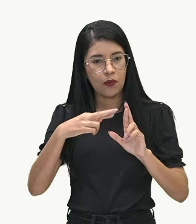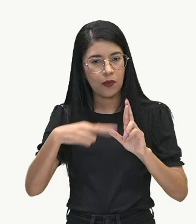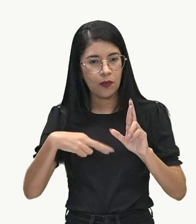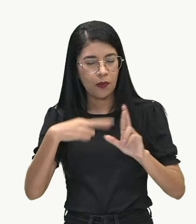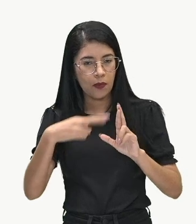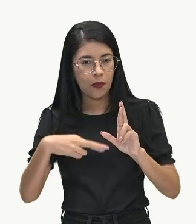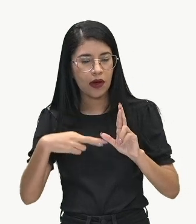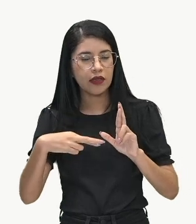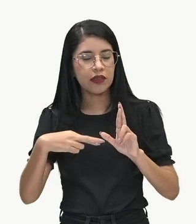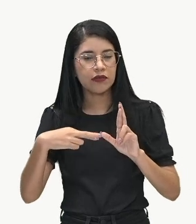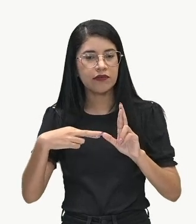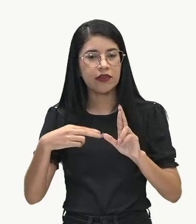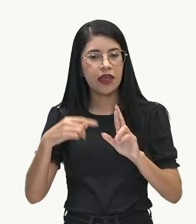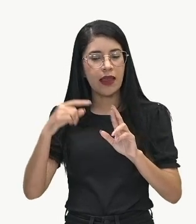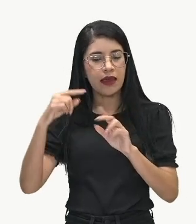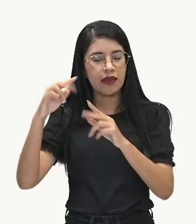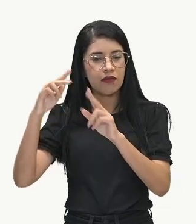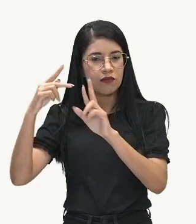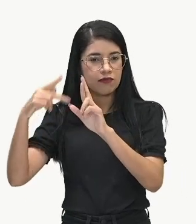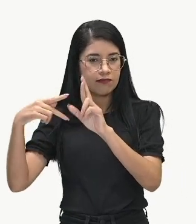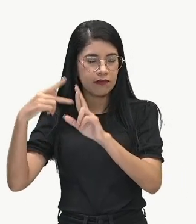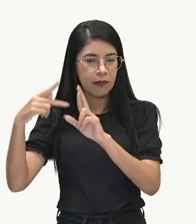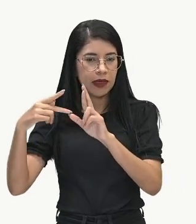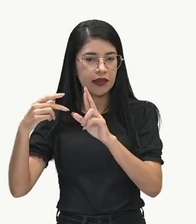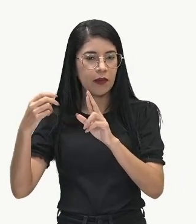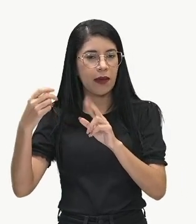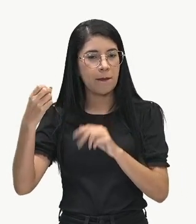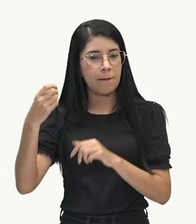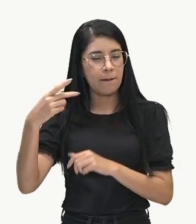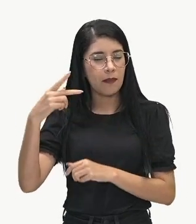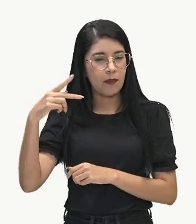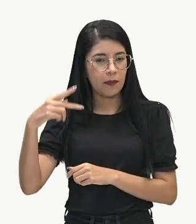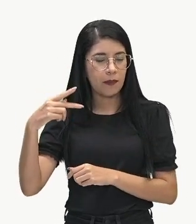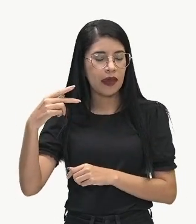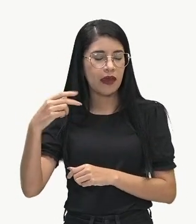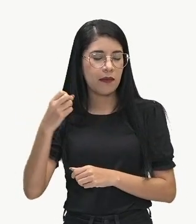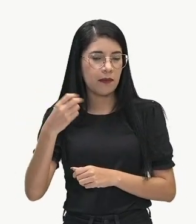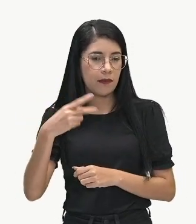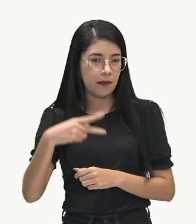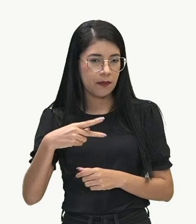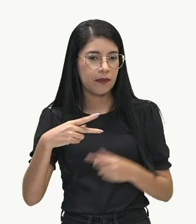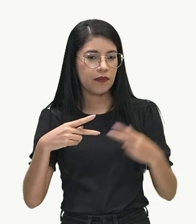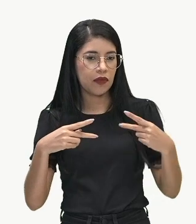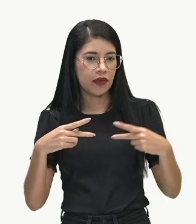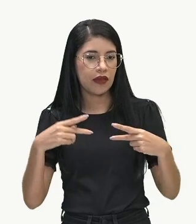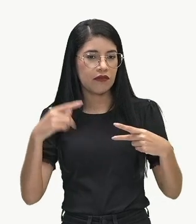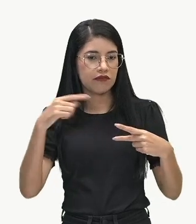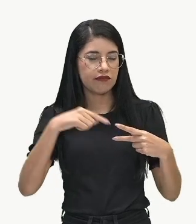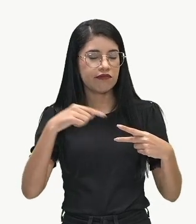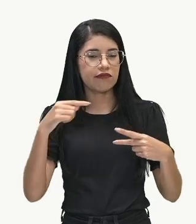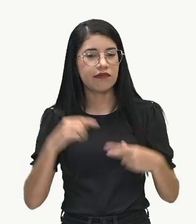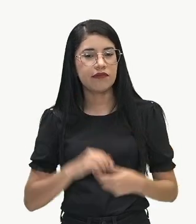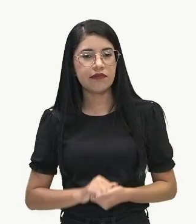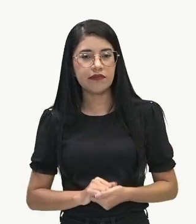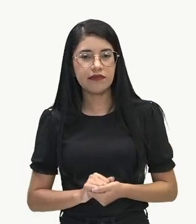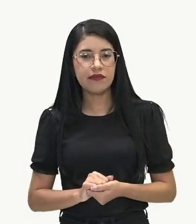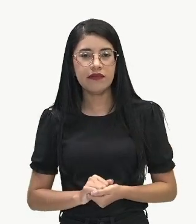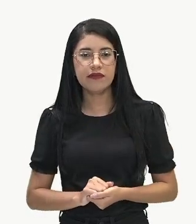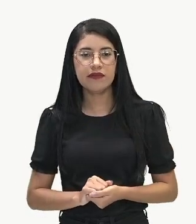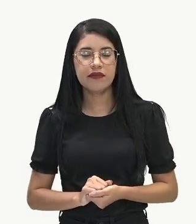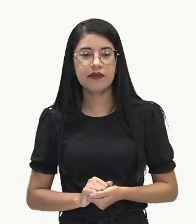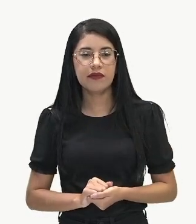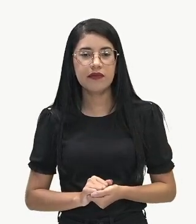que o reagente. E essa variação do reagente até o produto, ela é